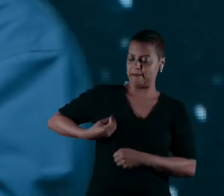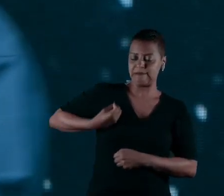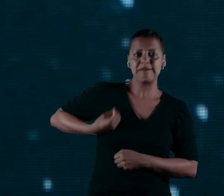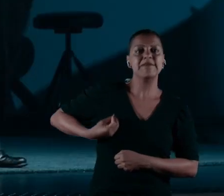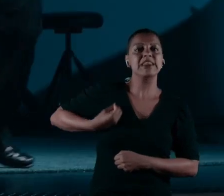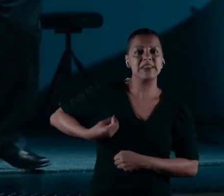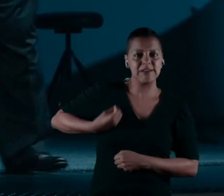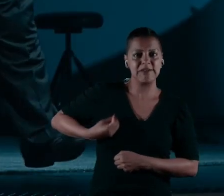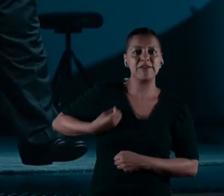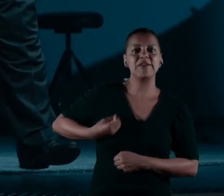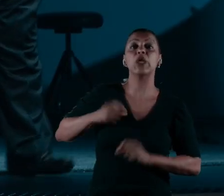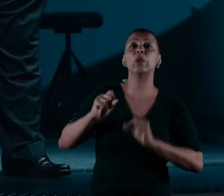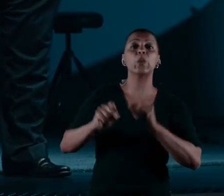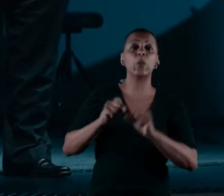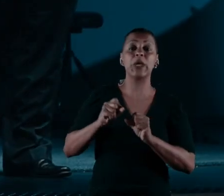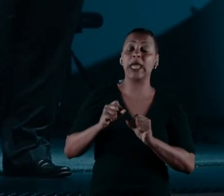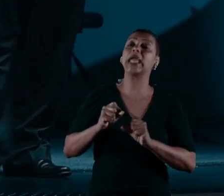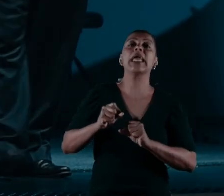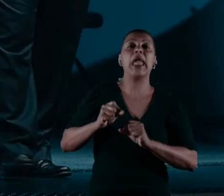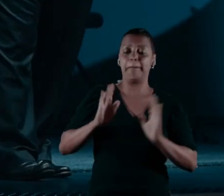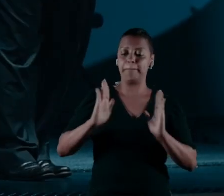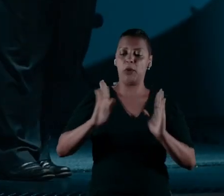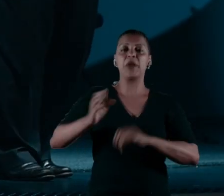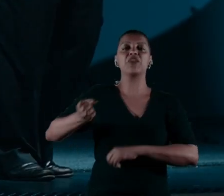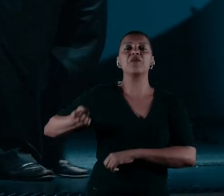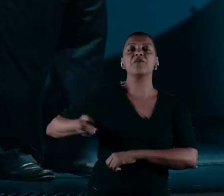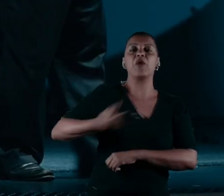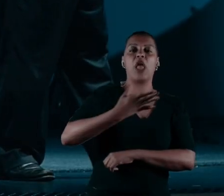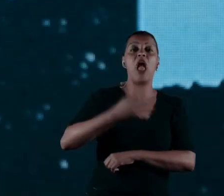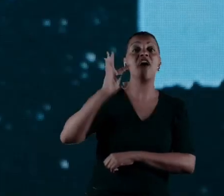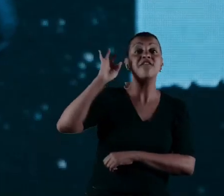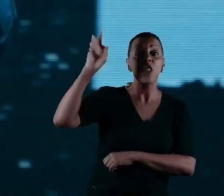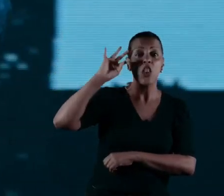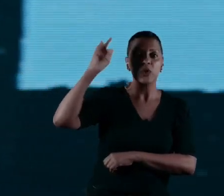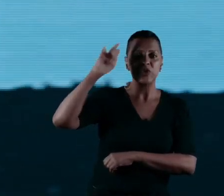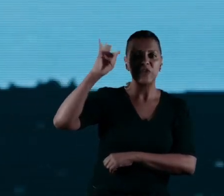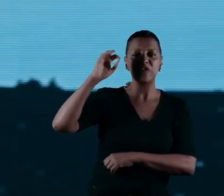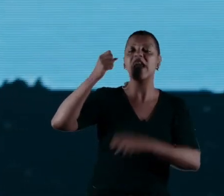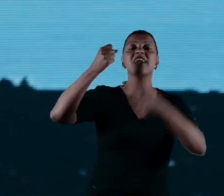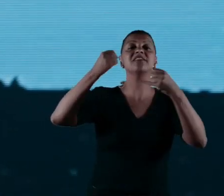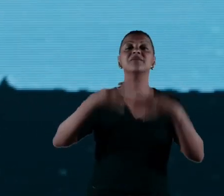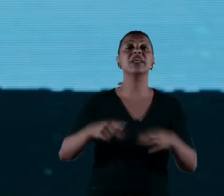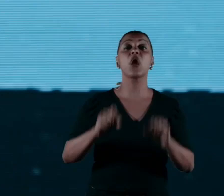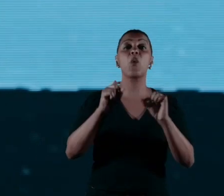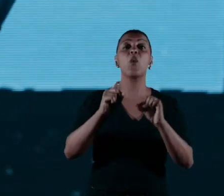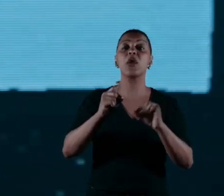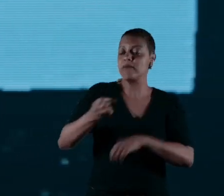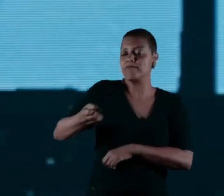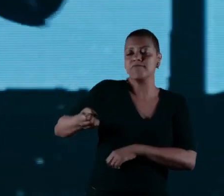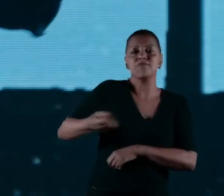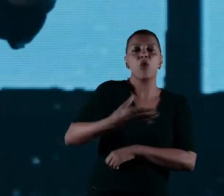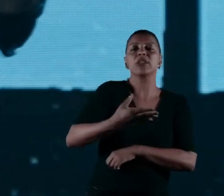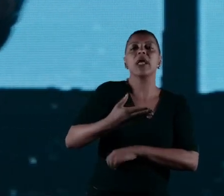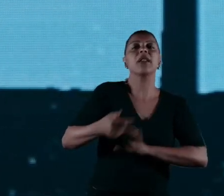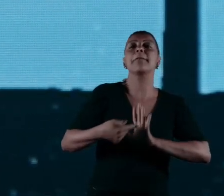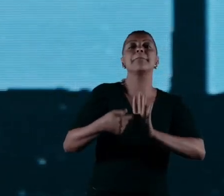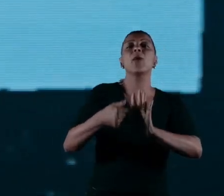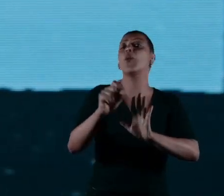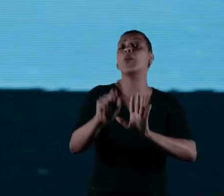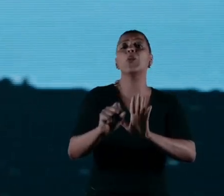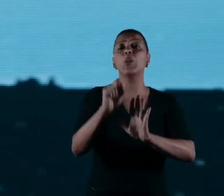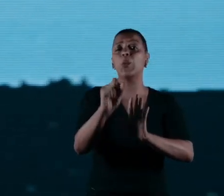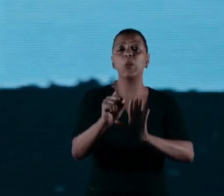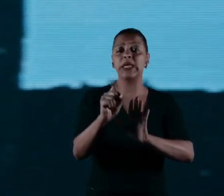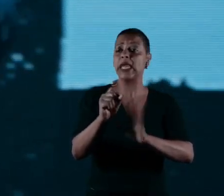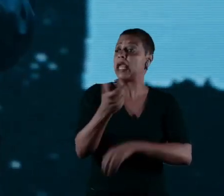de pós-modernidade. O movimento filosófico pós-moderno tem como pressuposto básico que